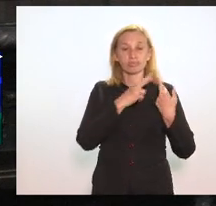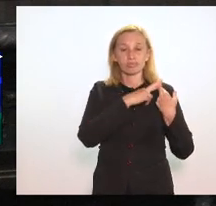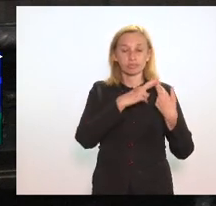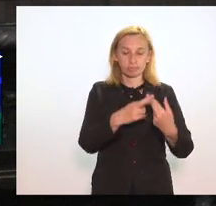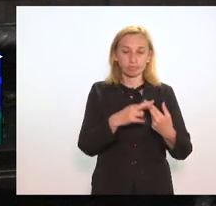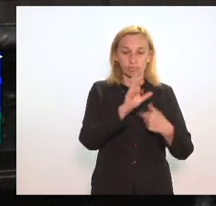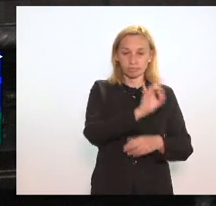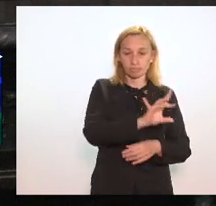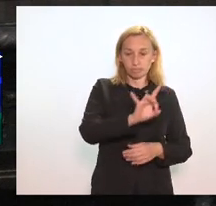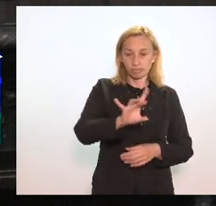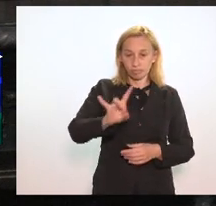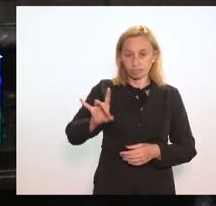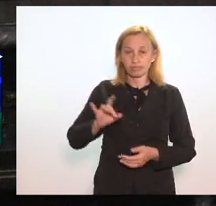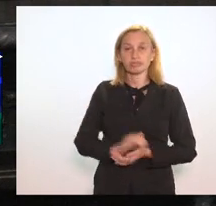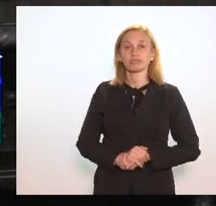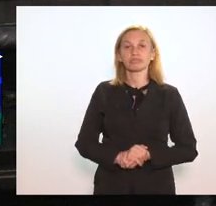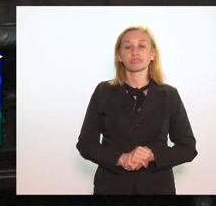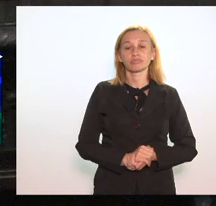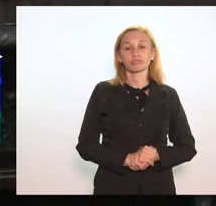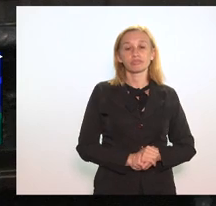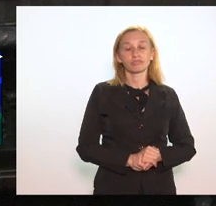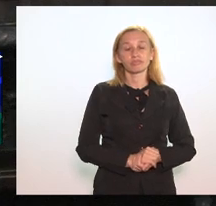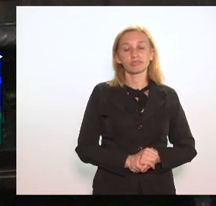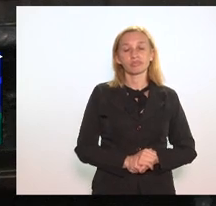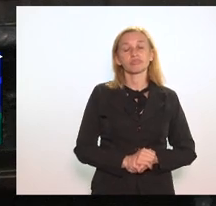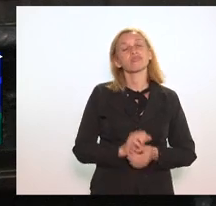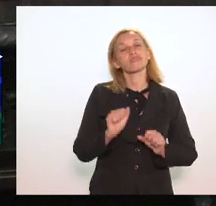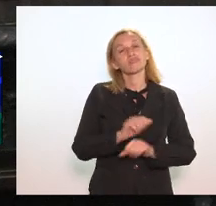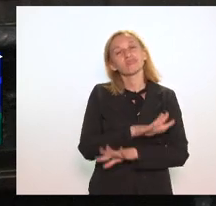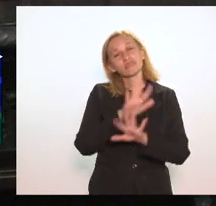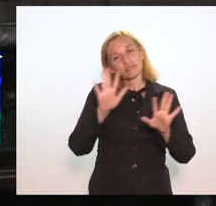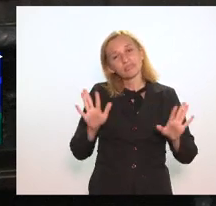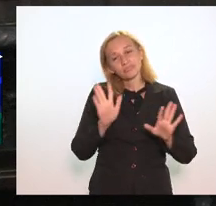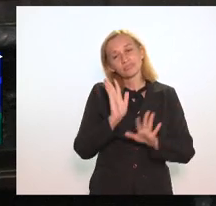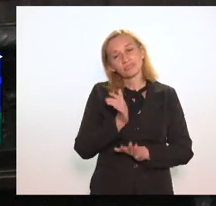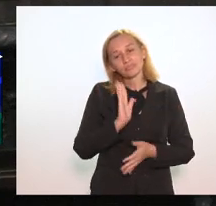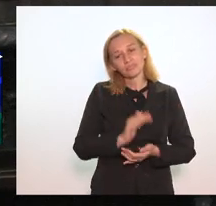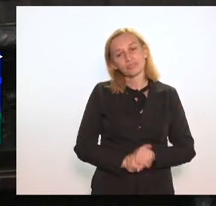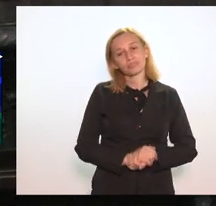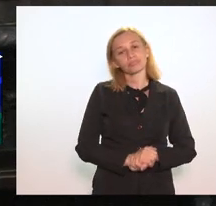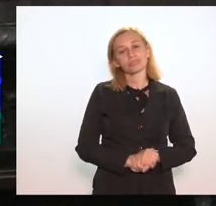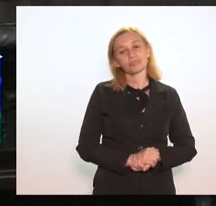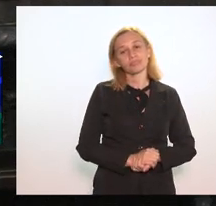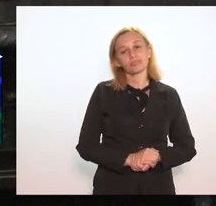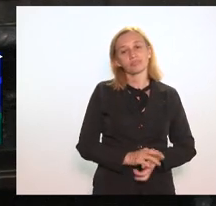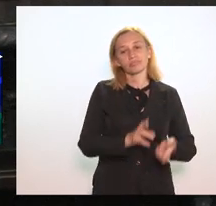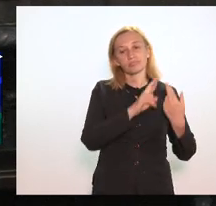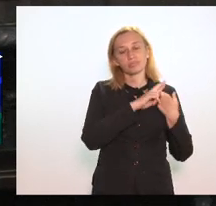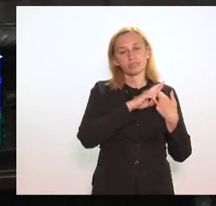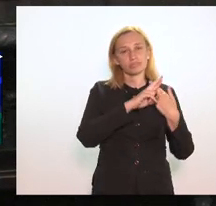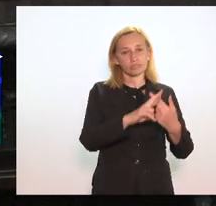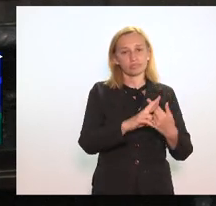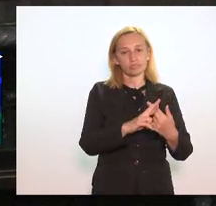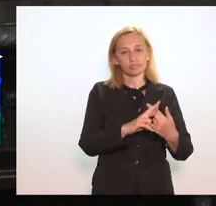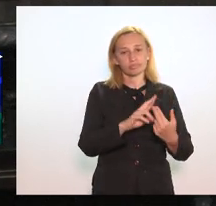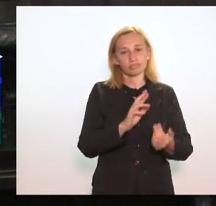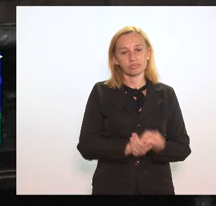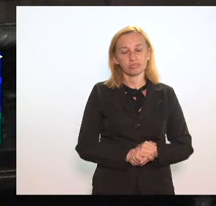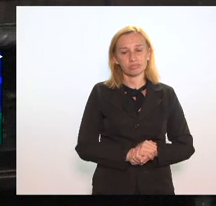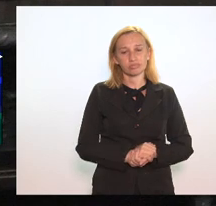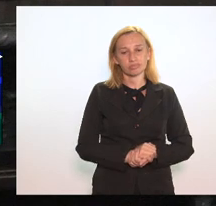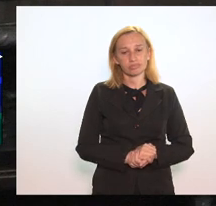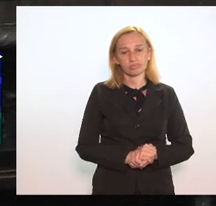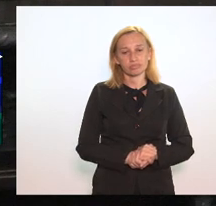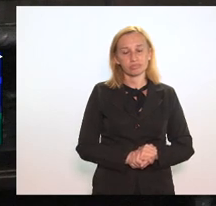que é da Índia durante a poderia e forma muito clara não exime a responsabilidade do governo federal e tratar poderia